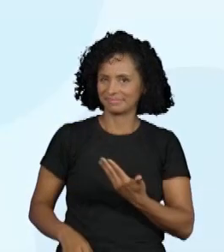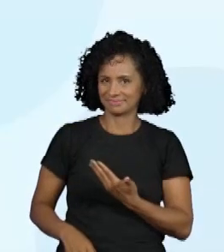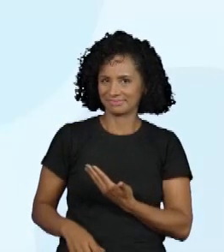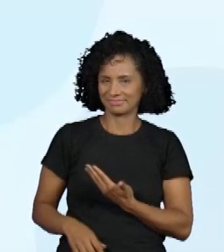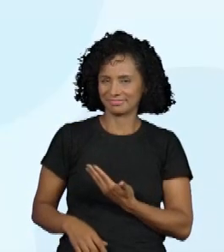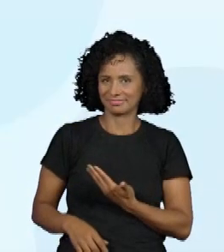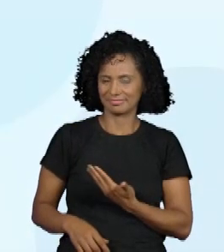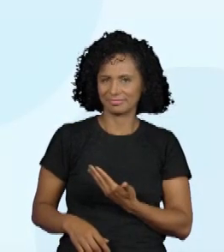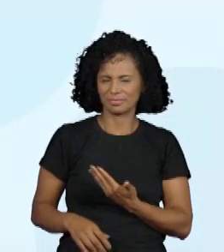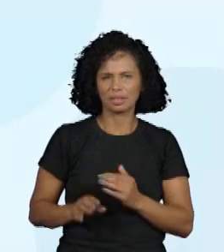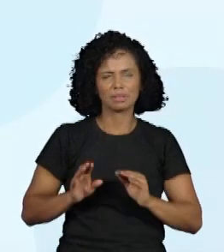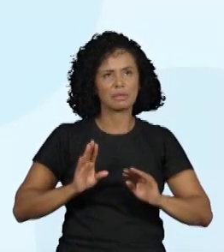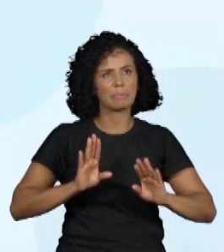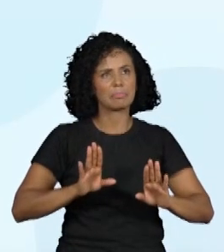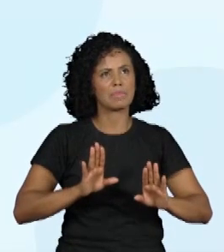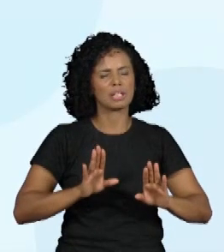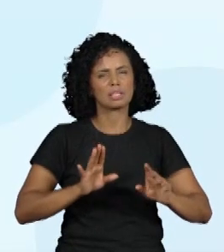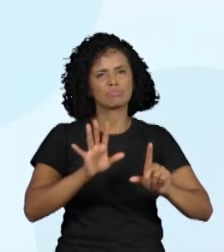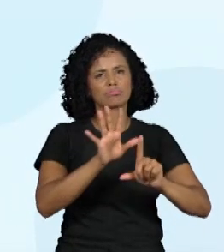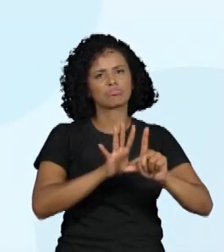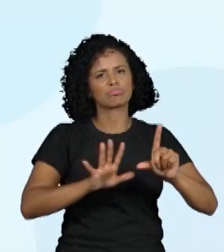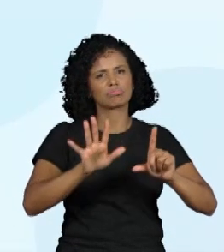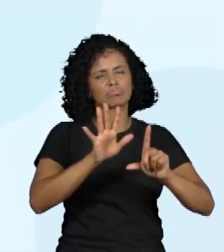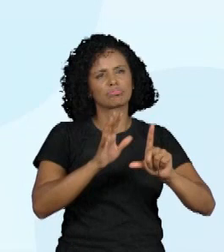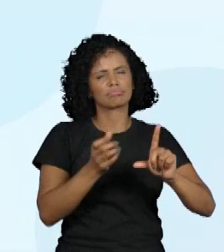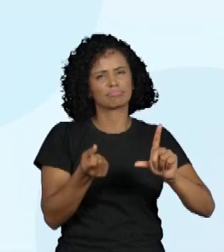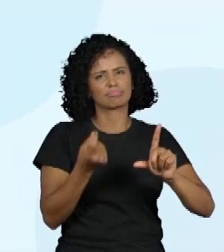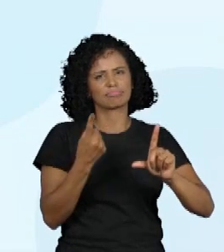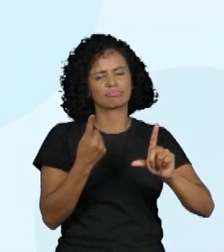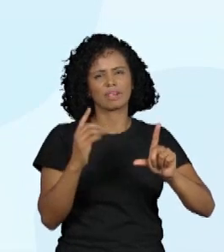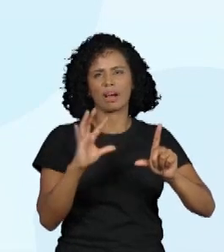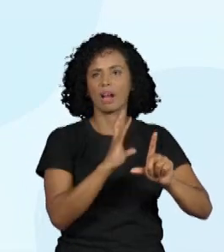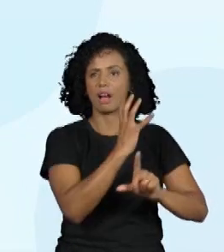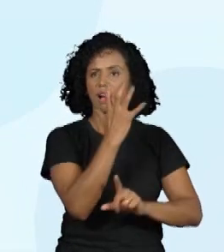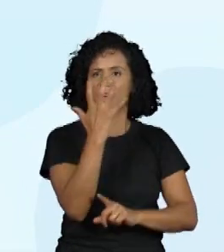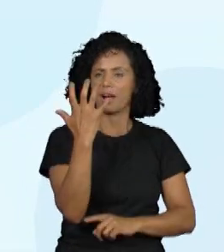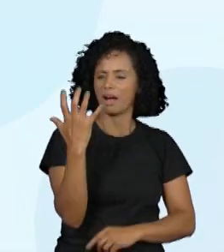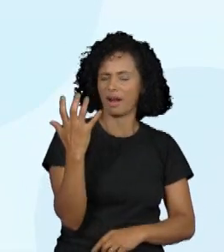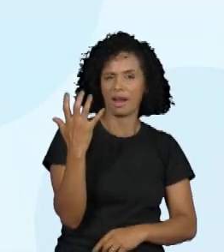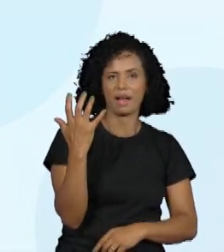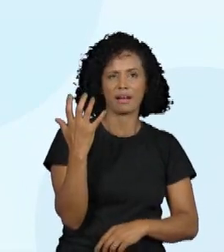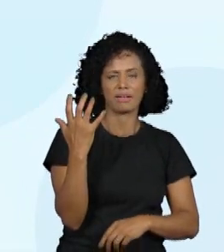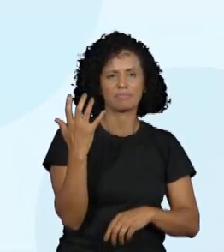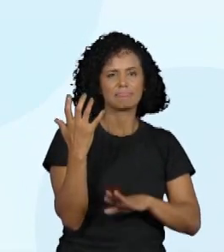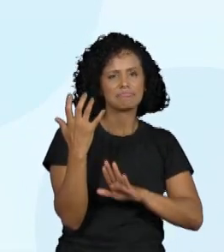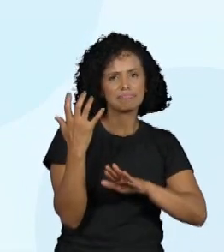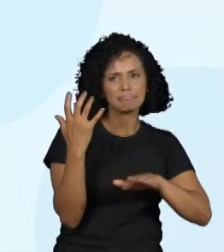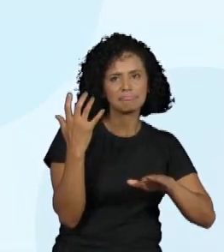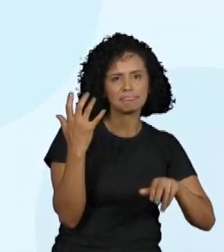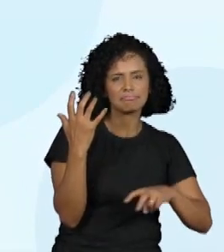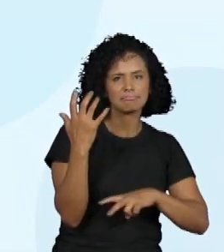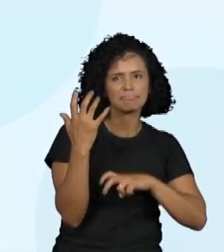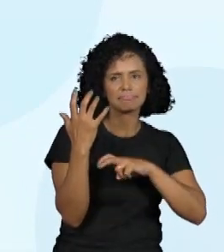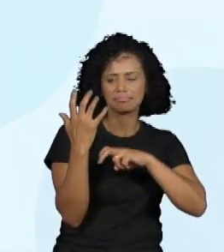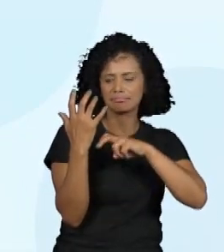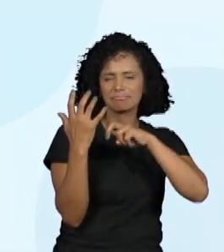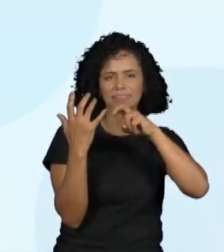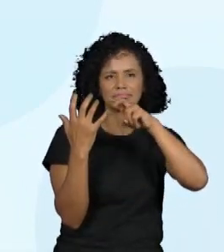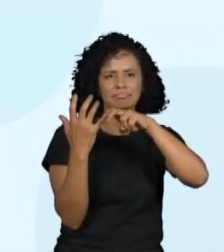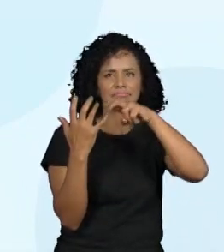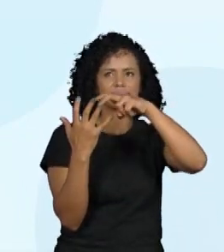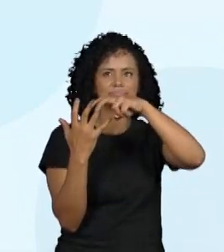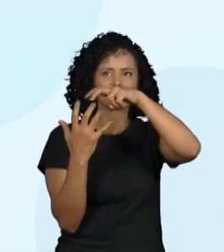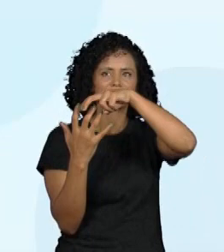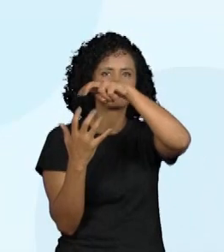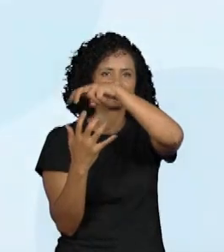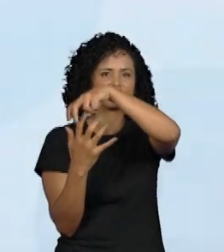ao observar essa imagem, será que fica fácil, Joyce, de contar ali, de bater o olho e já contar